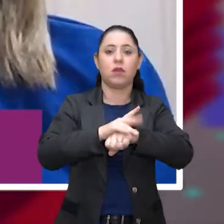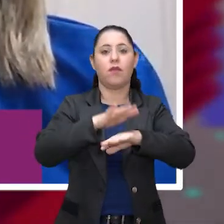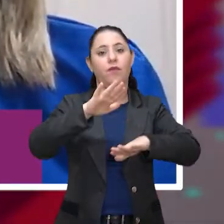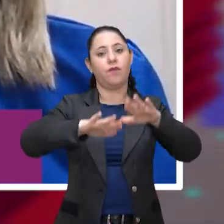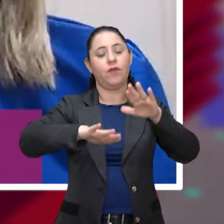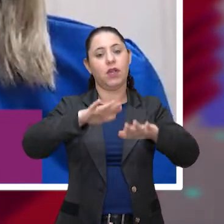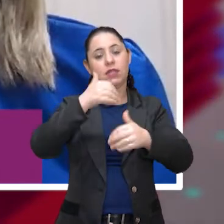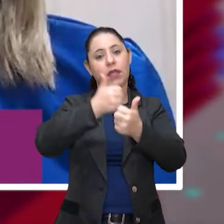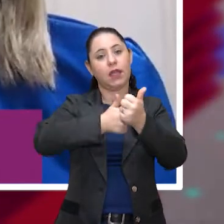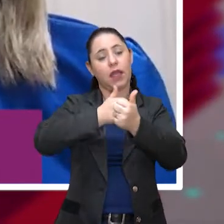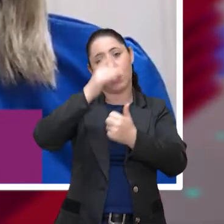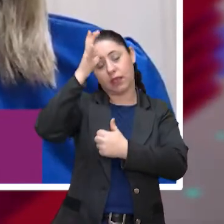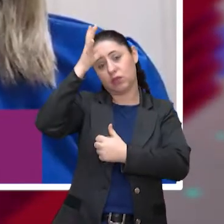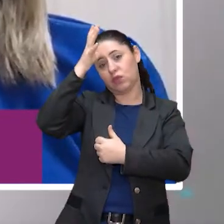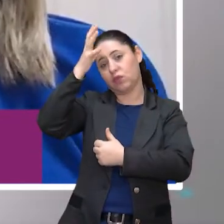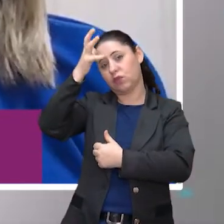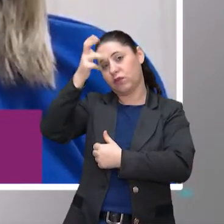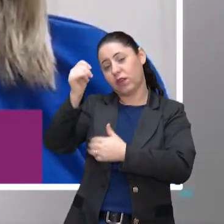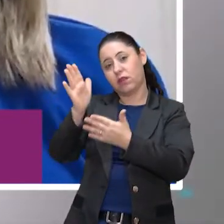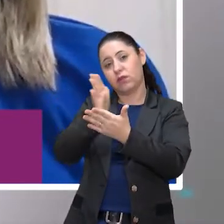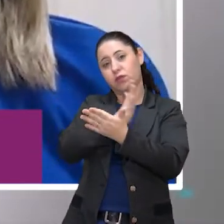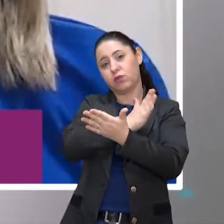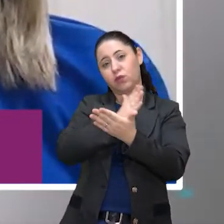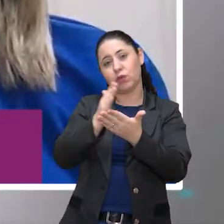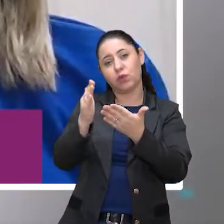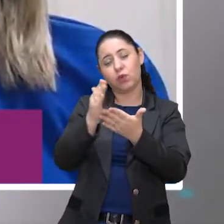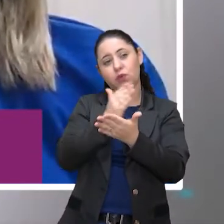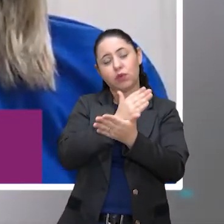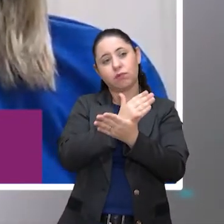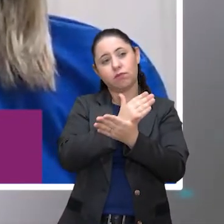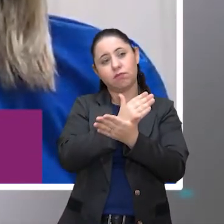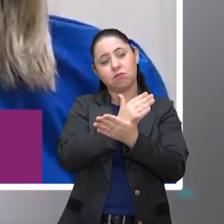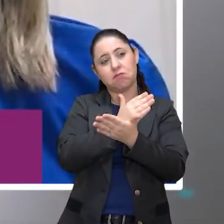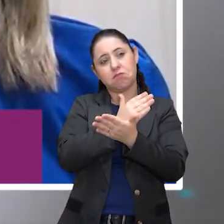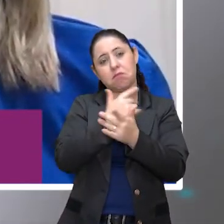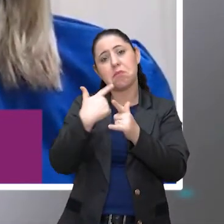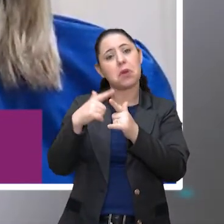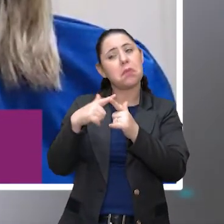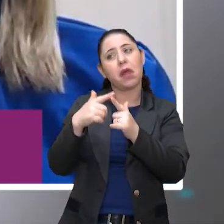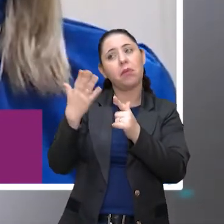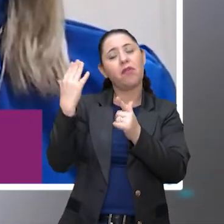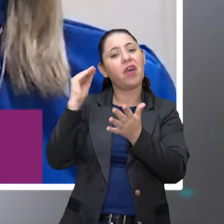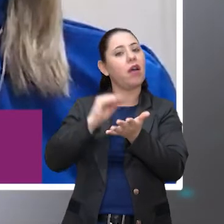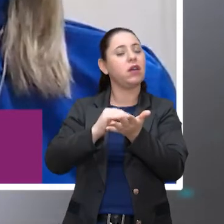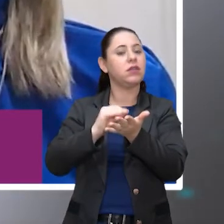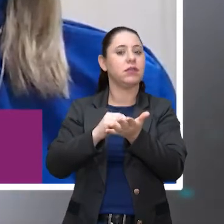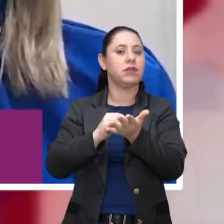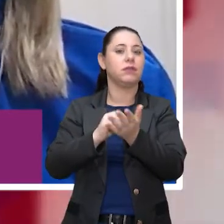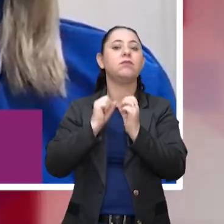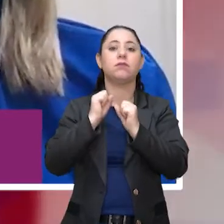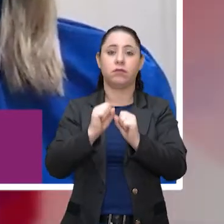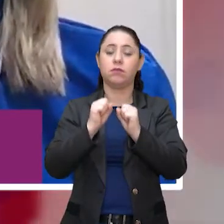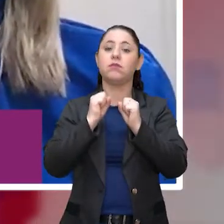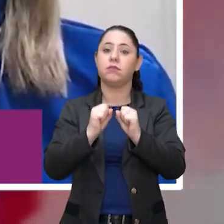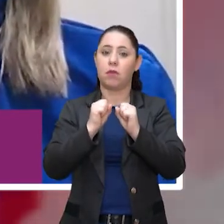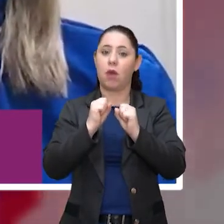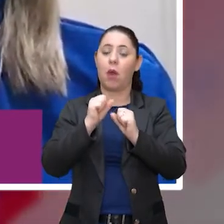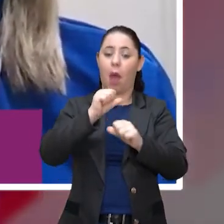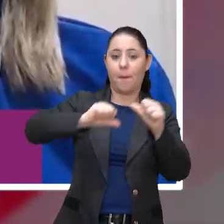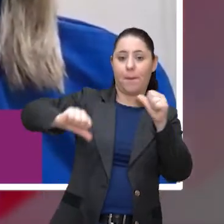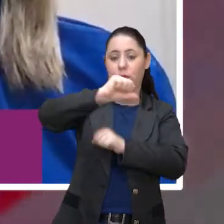tentar resolver algumas pendências, né? Que possam estar alterando esse